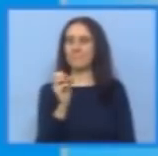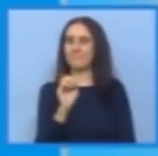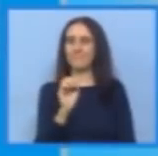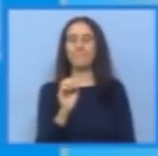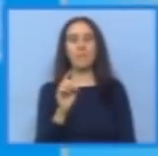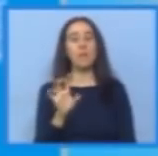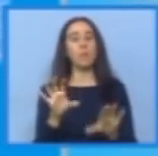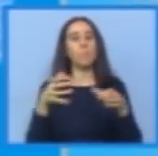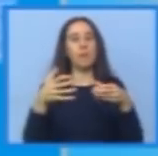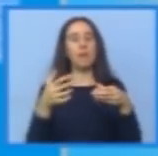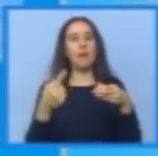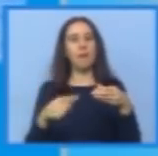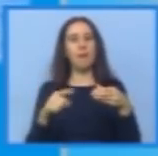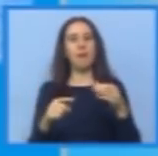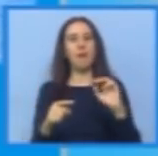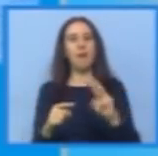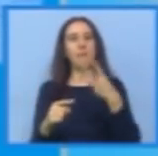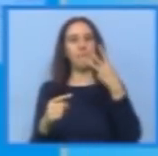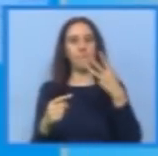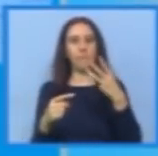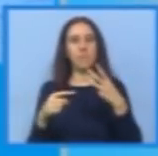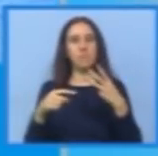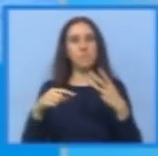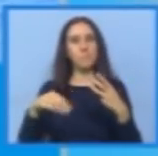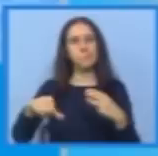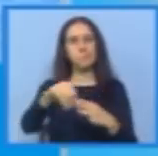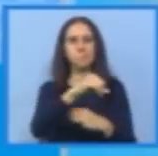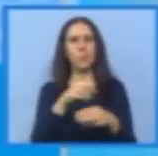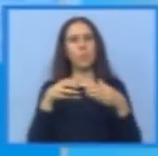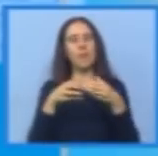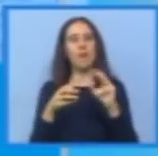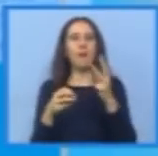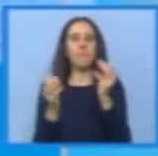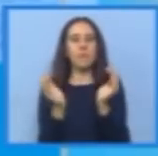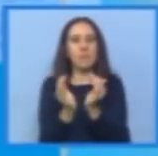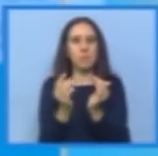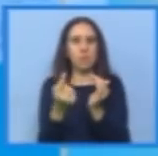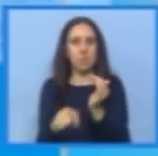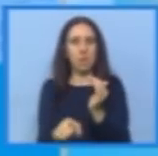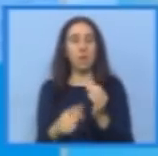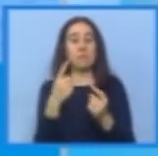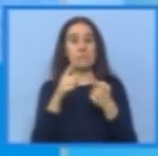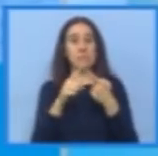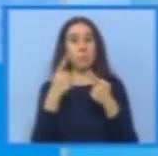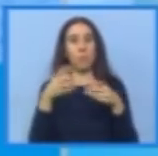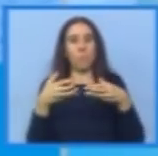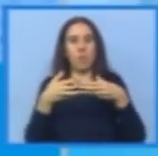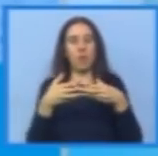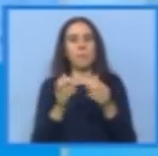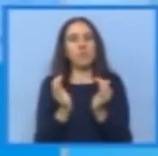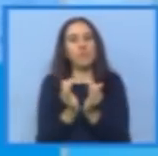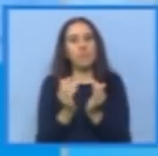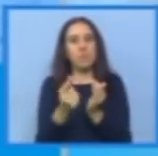comunidade tem 3 polos, 3 pequeninas comunidades dentro dela. Tem uma comunidade que é mais